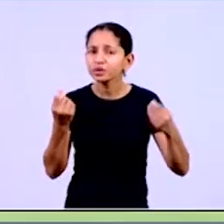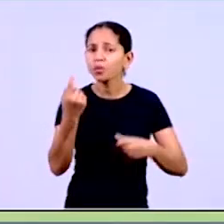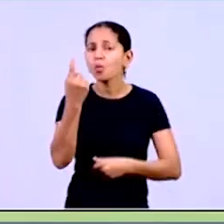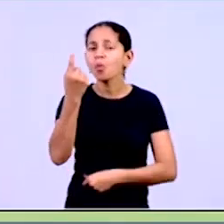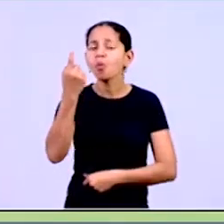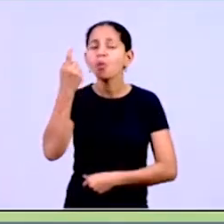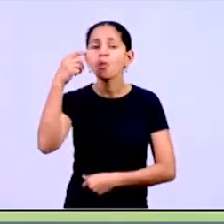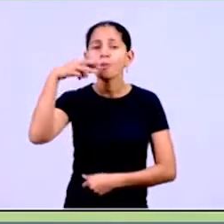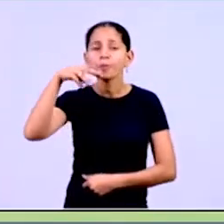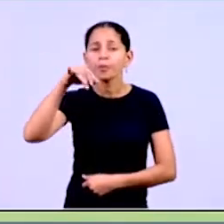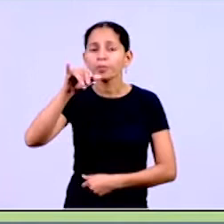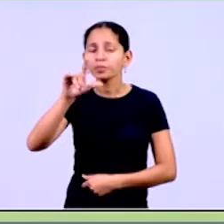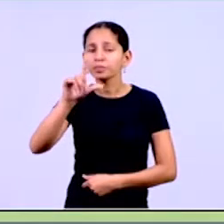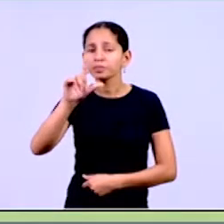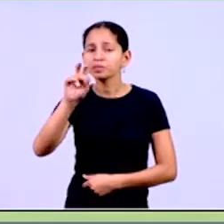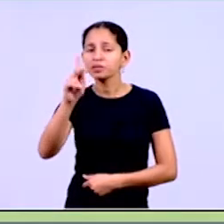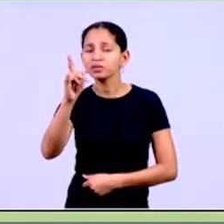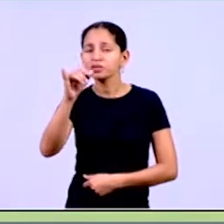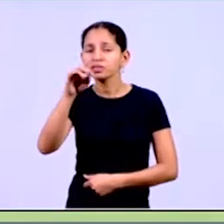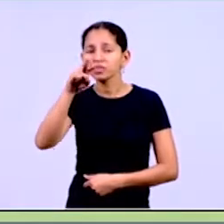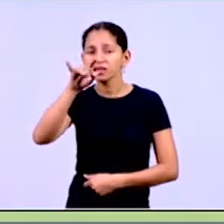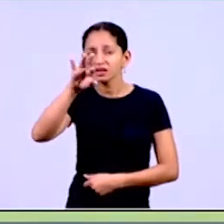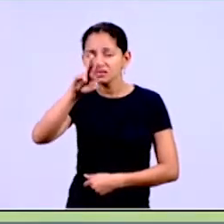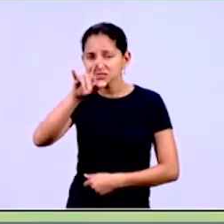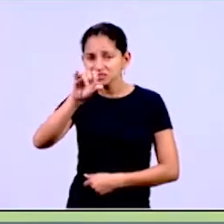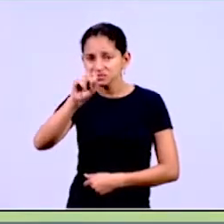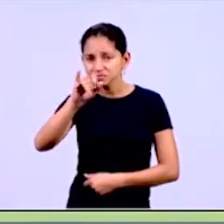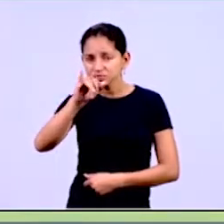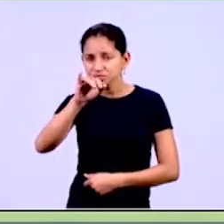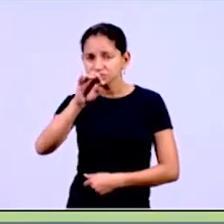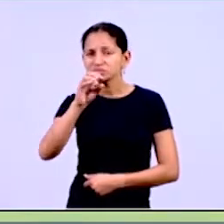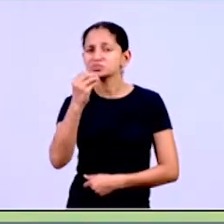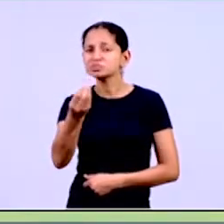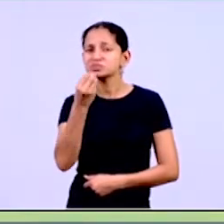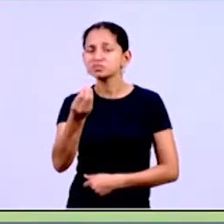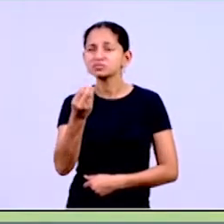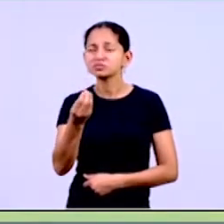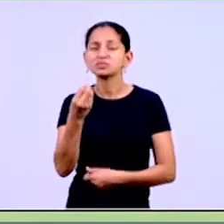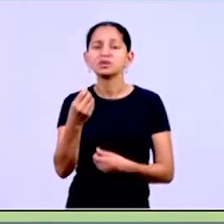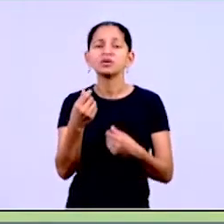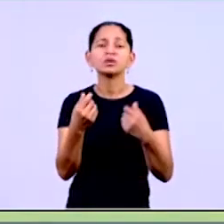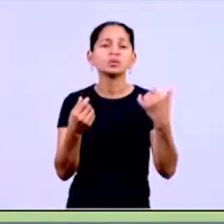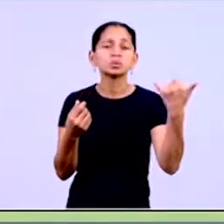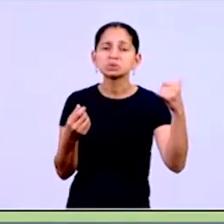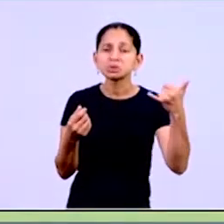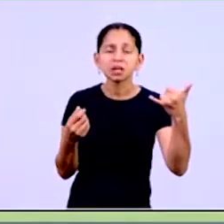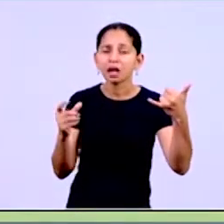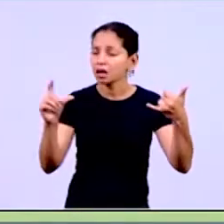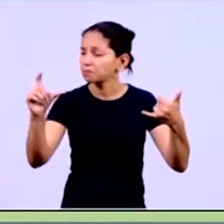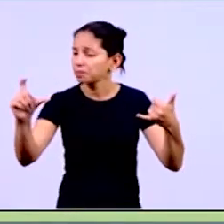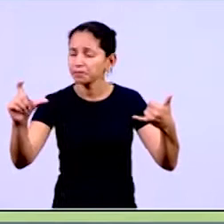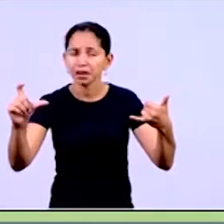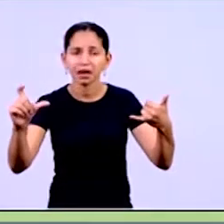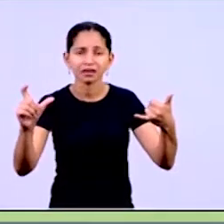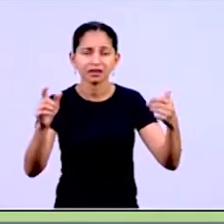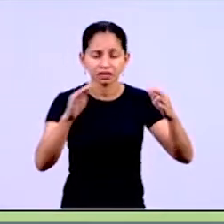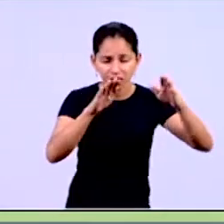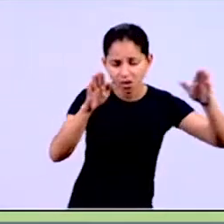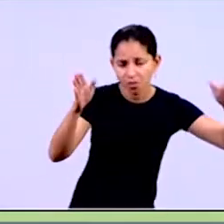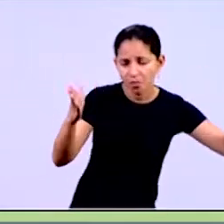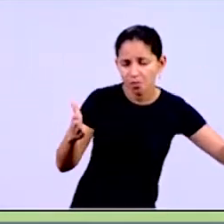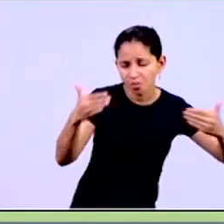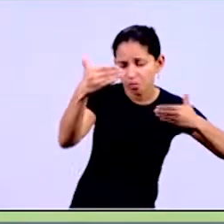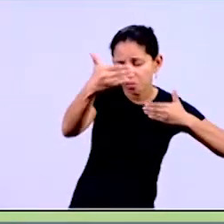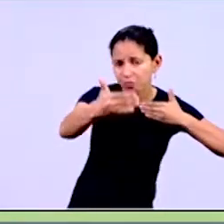né? Vou chutar aqui, mas seria alguma coisa desse tipo, do poder de um celular atual hoje. Aqui um celular